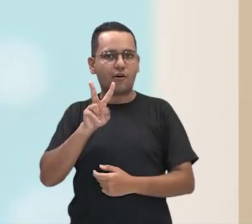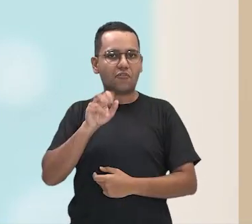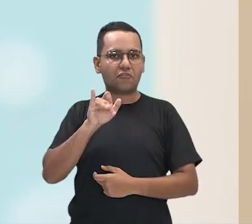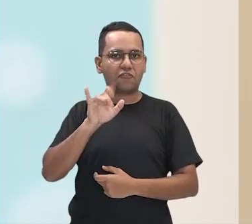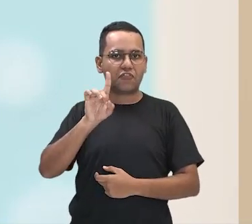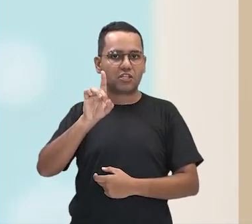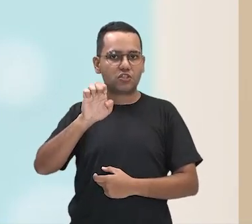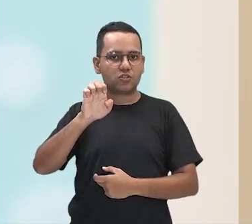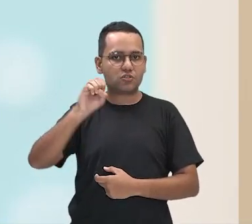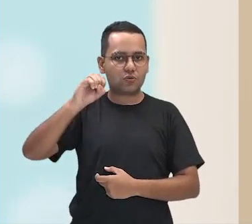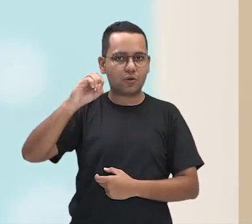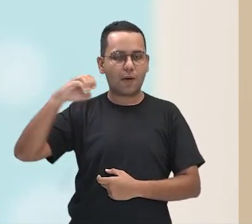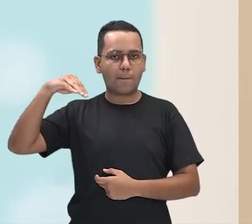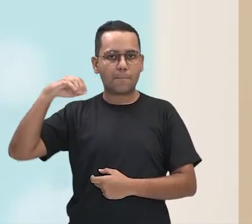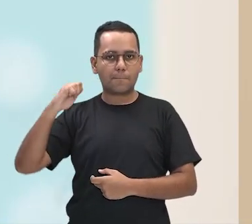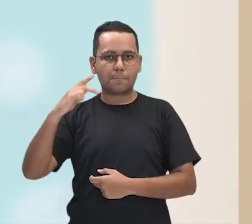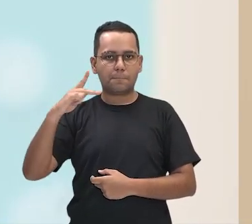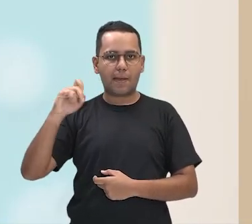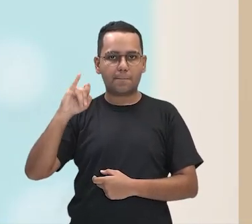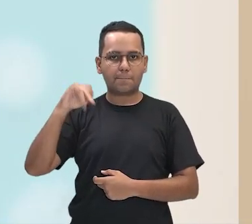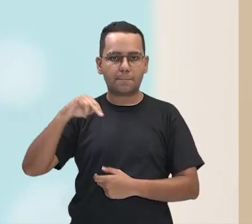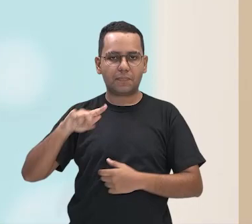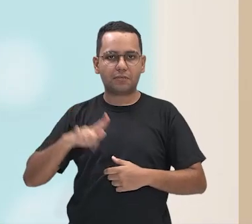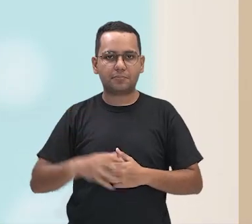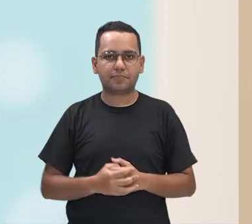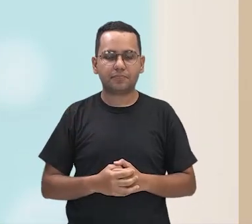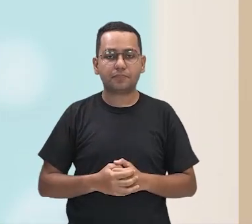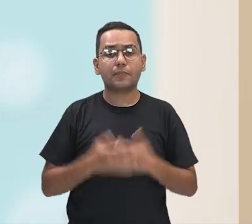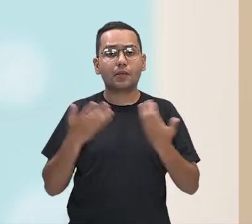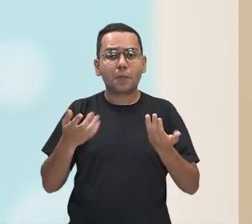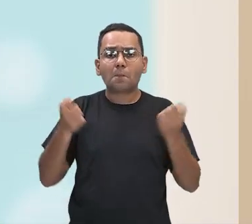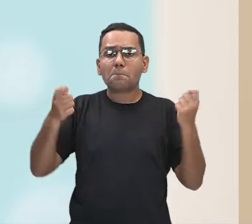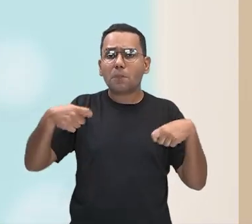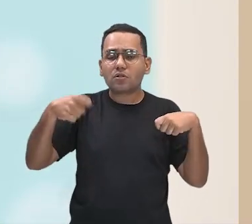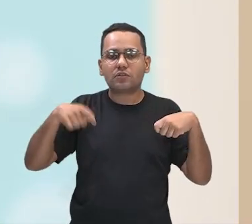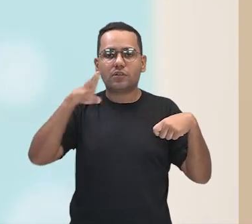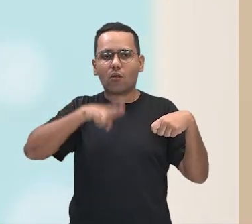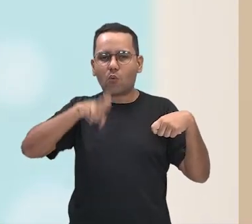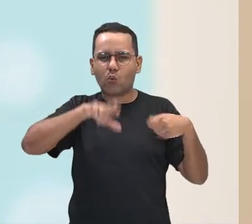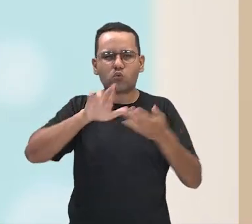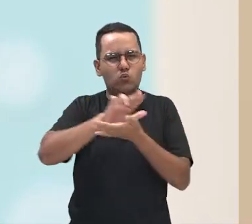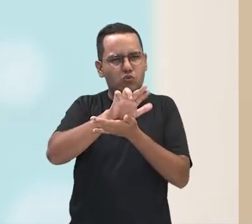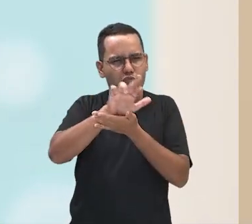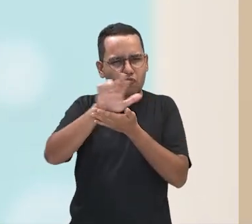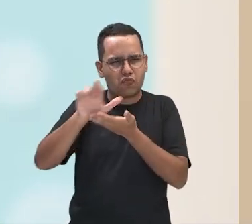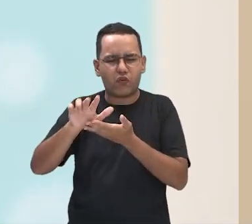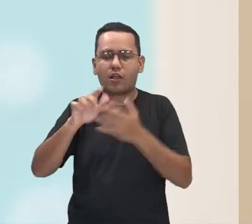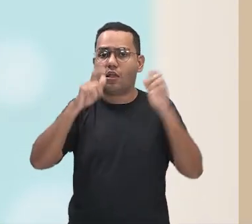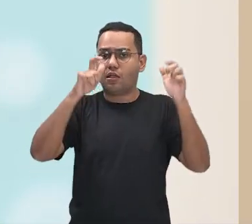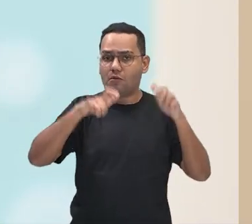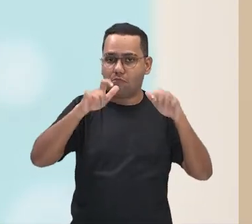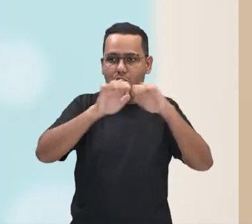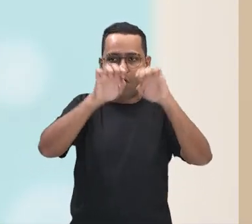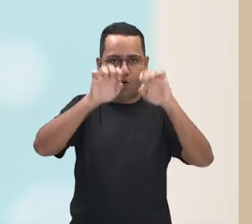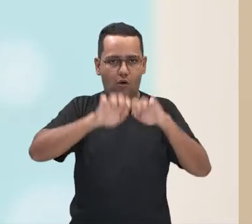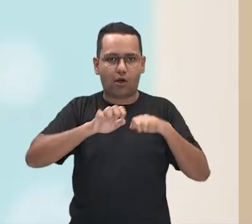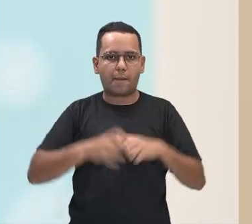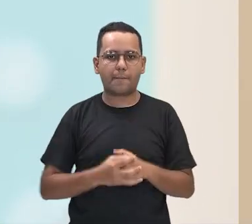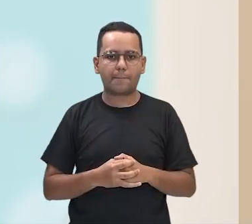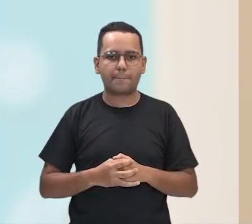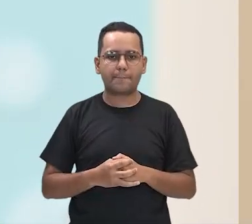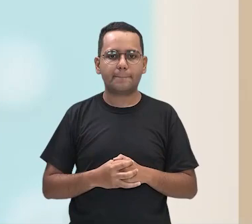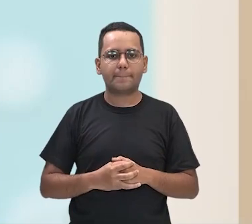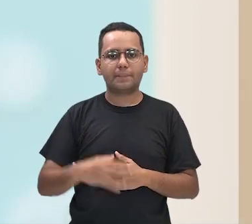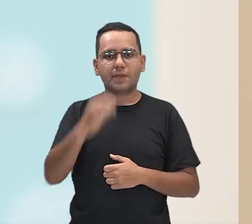Então, o videomapping, ele consegue fazer que as pessoas brinquem com a estrutura, né? A gente está falando de um castelo enorme, e com